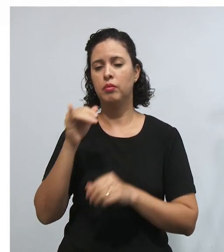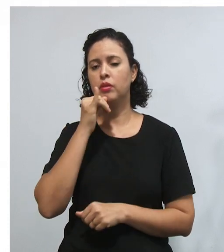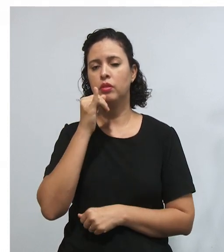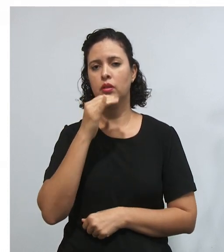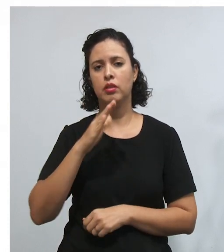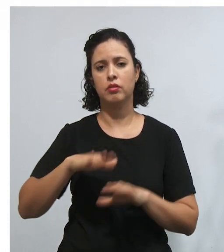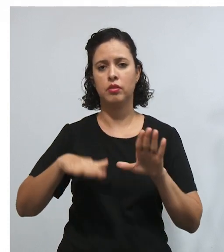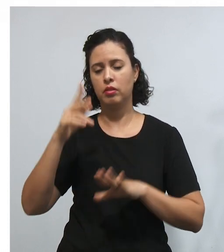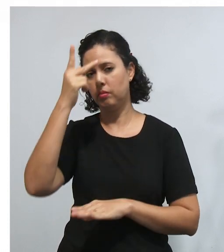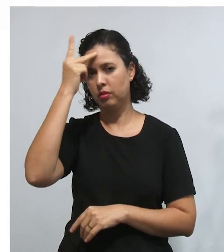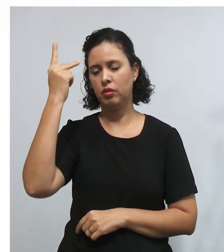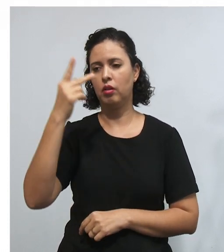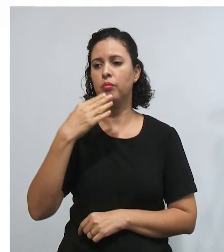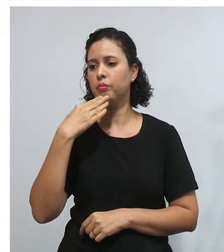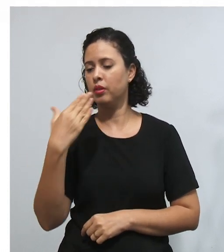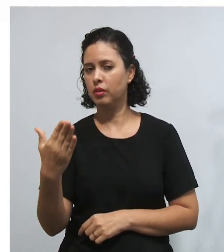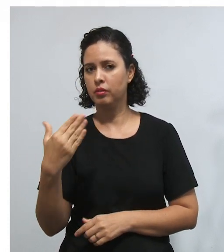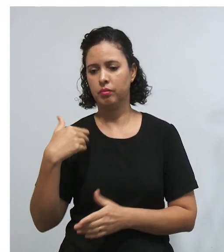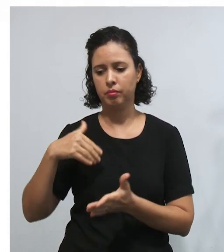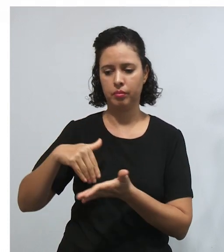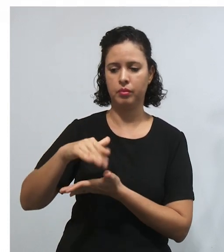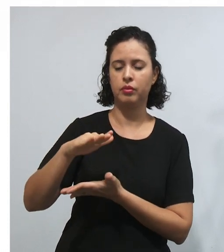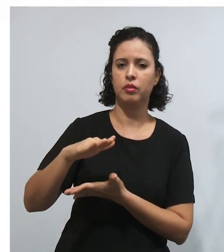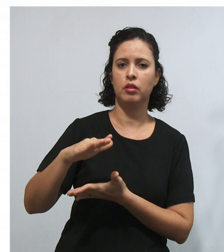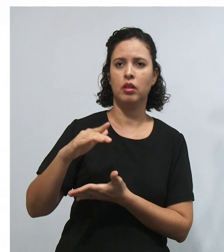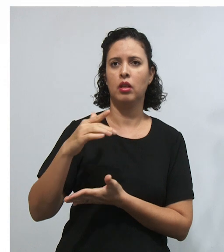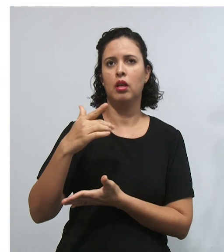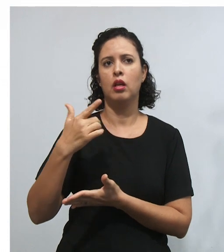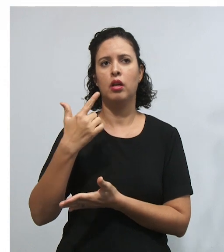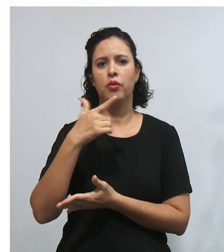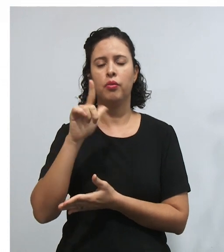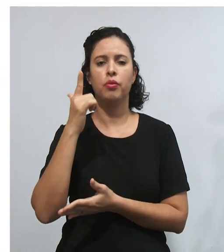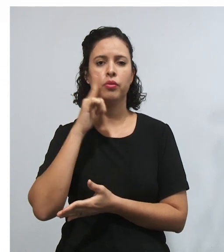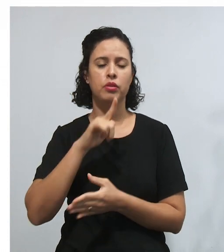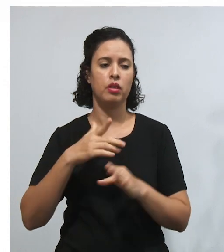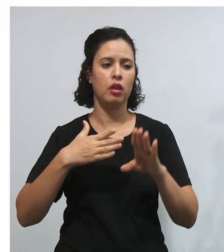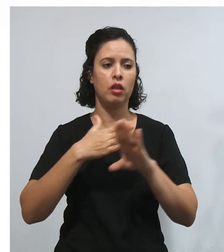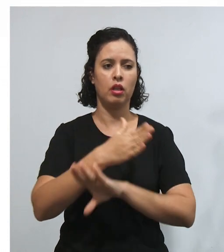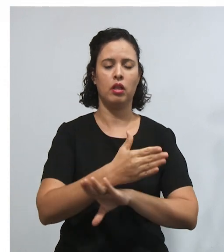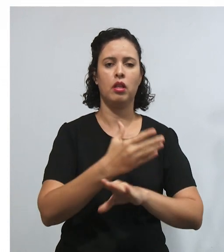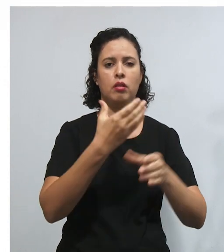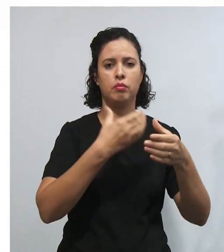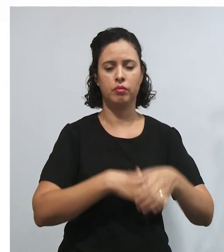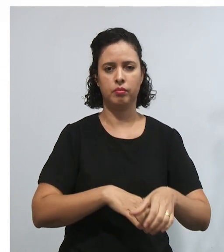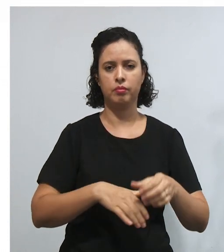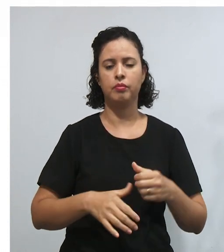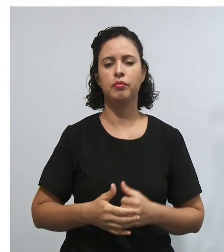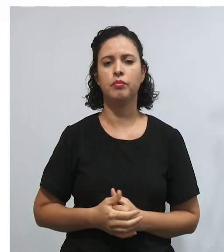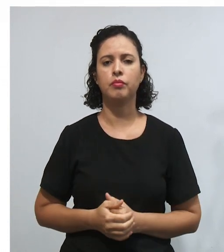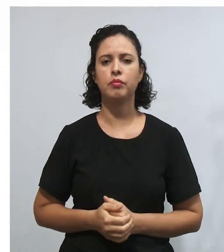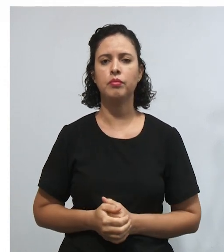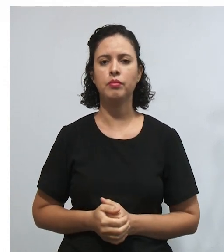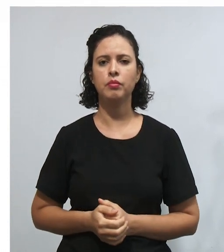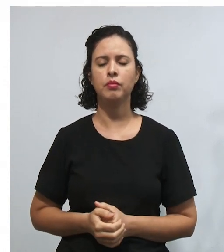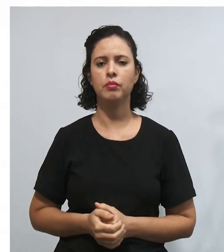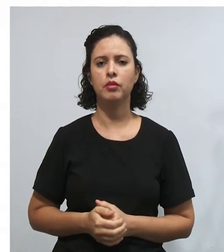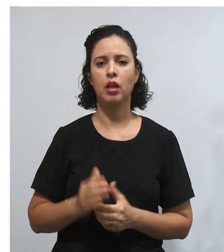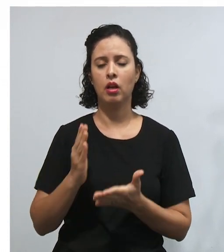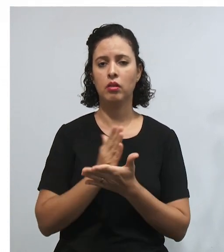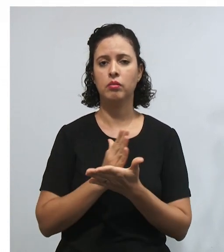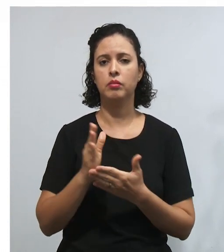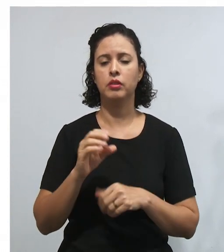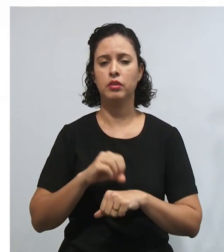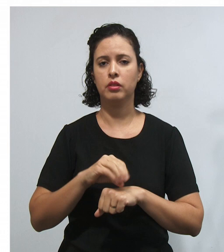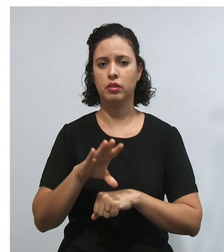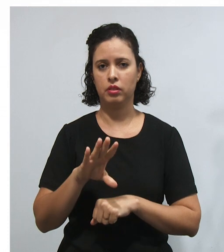eu mesma solicito para ser exonerada, porque, por exemplo, passei em outro concurso público e estou solicitando a minha exoneração. Então, assim,